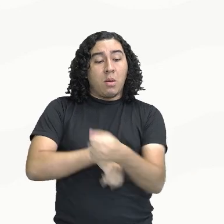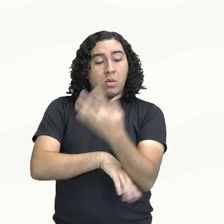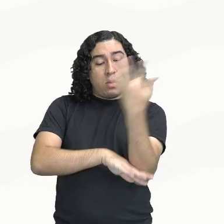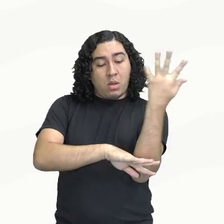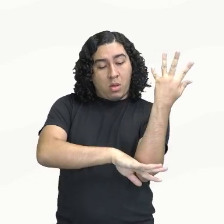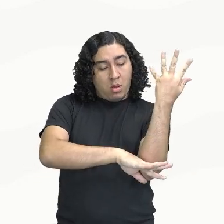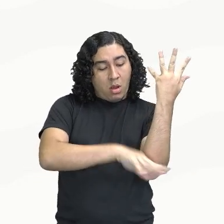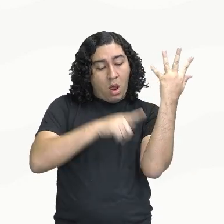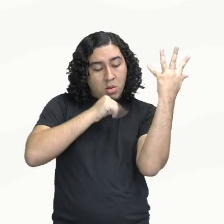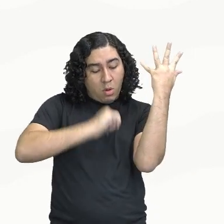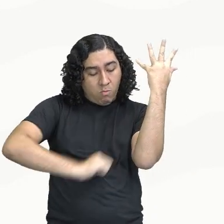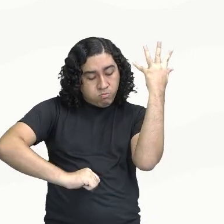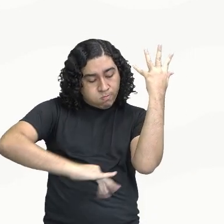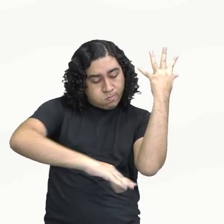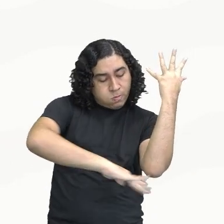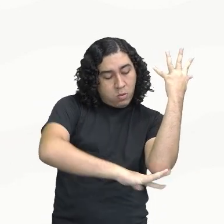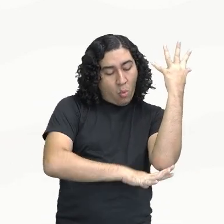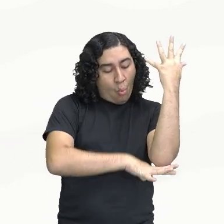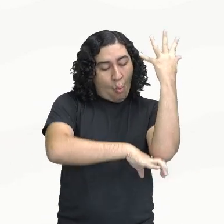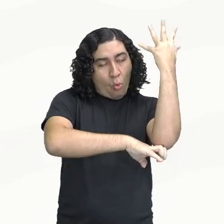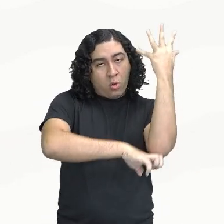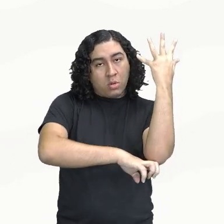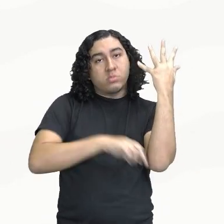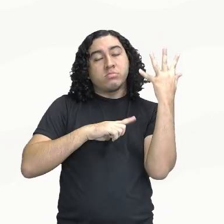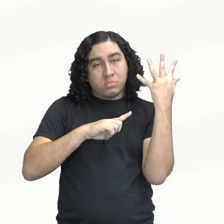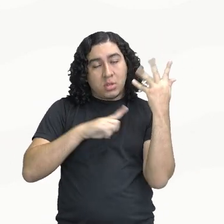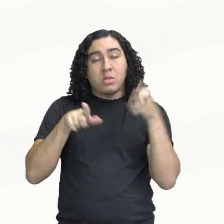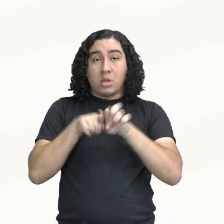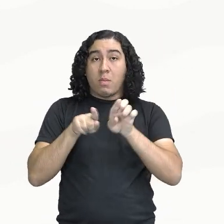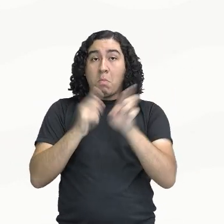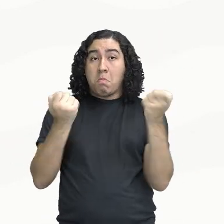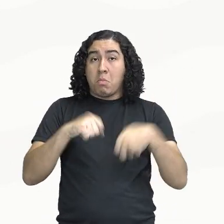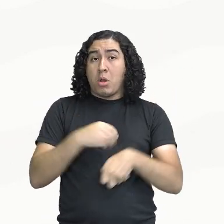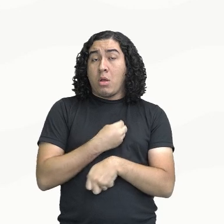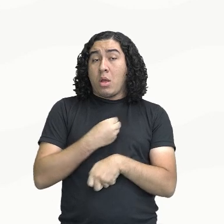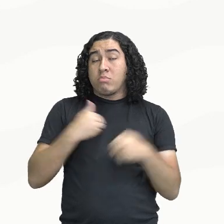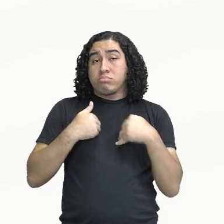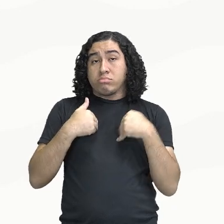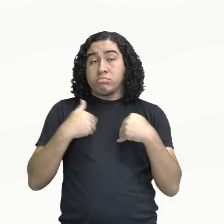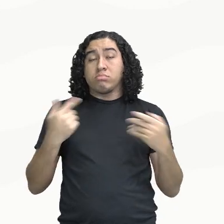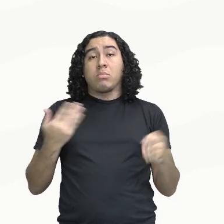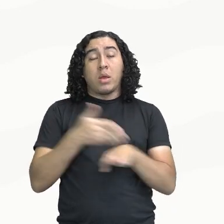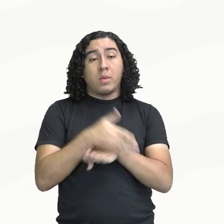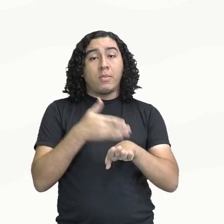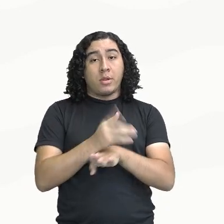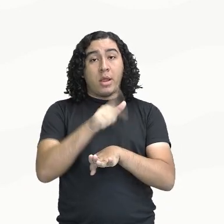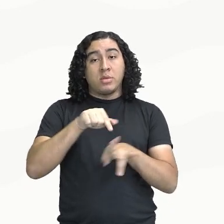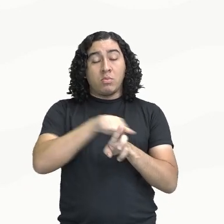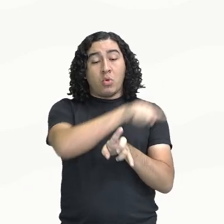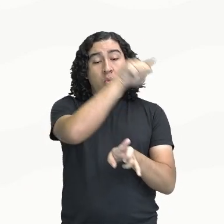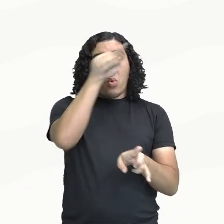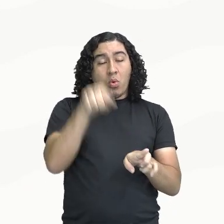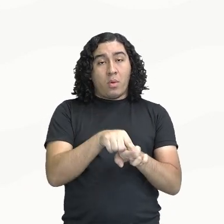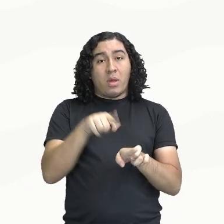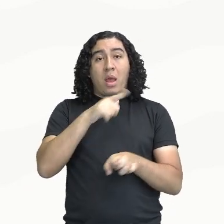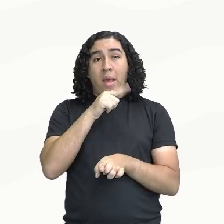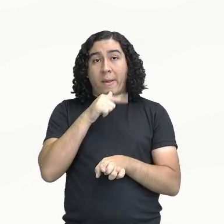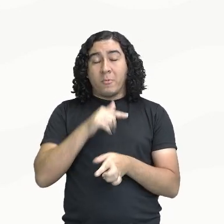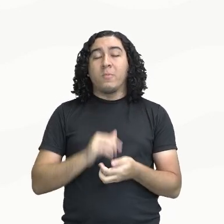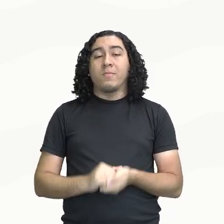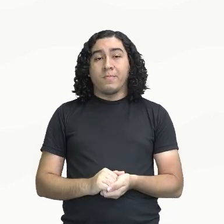Então, aí, no ciclo longo, nós já temos os seres vivos participando do ciclo